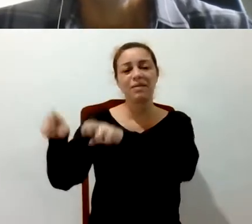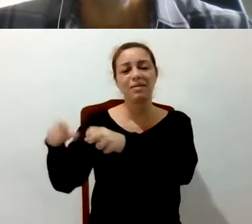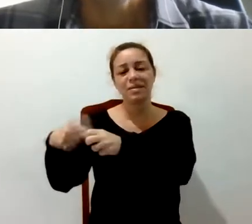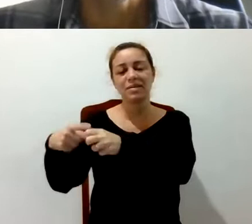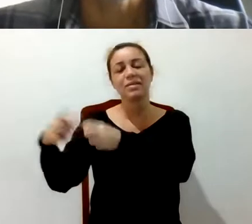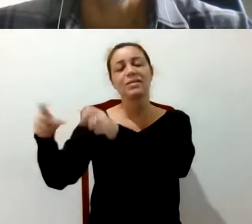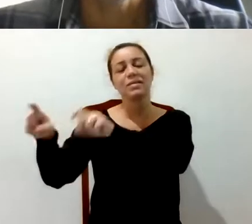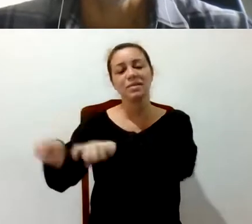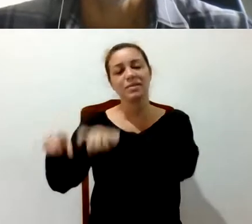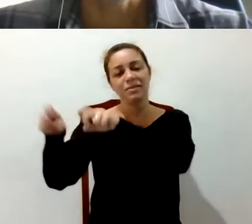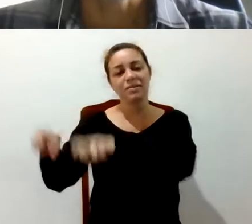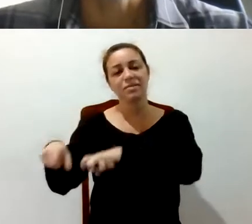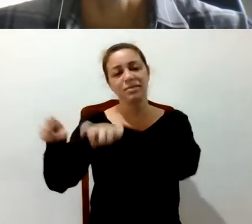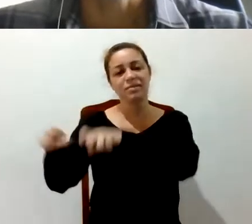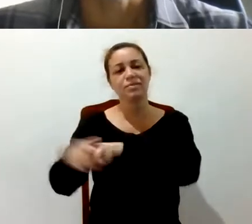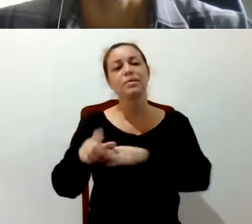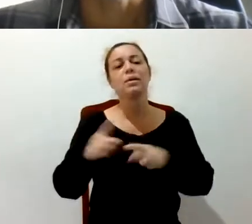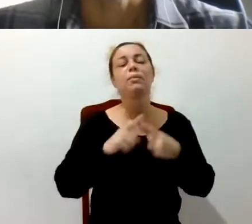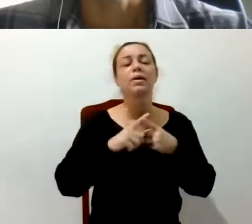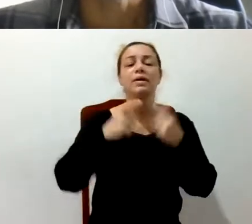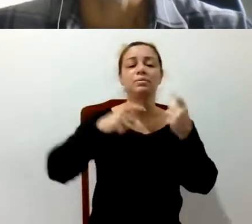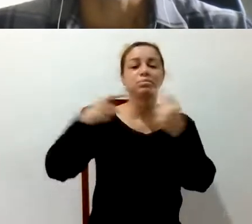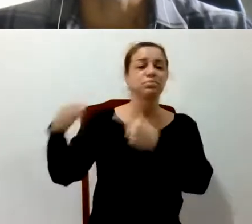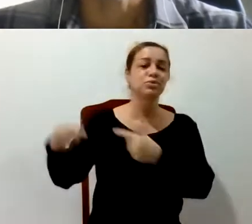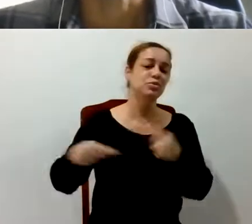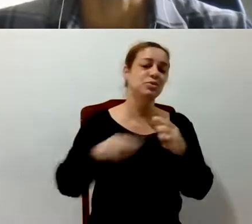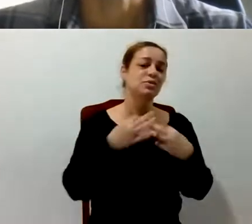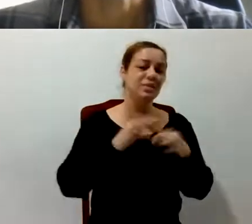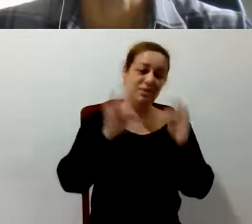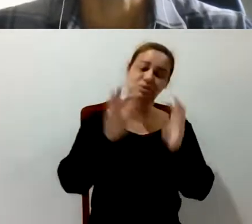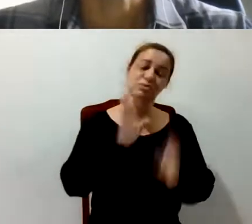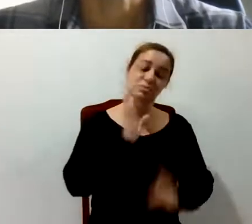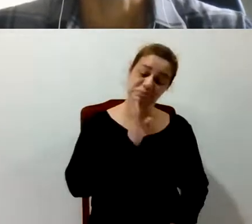Totalmente envolvido com a discussão da tecnologia, Ivano, isso é muito bom. Né?